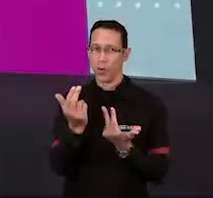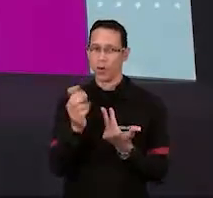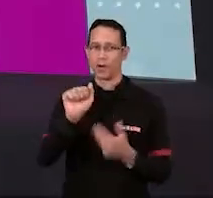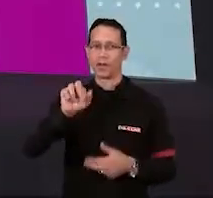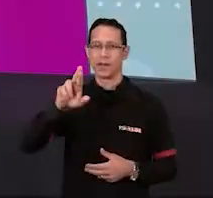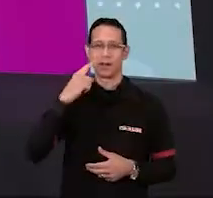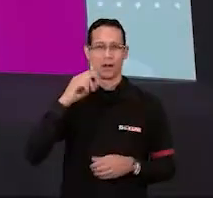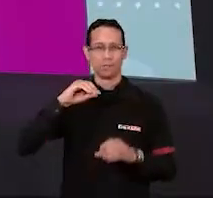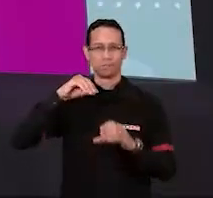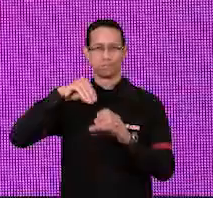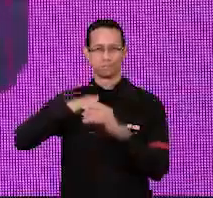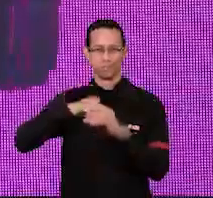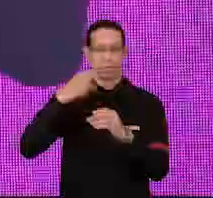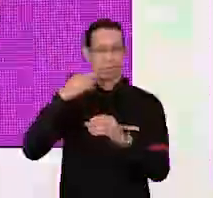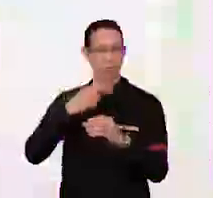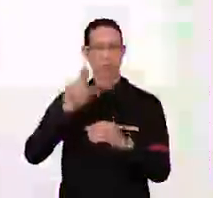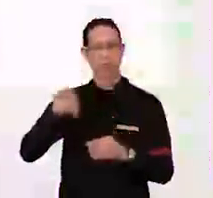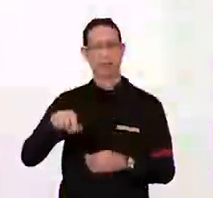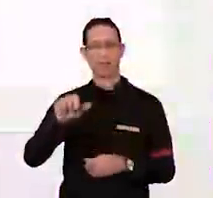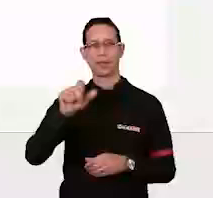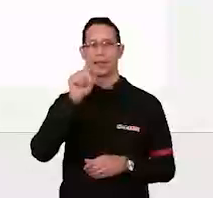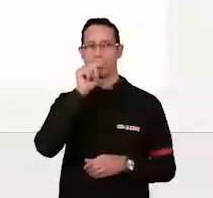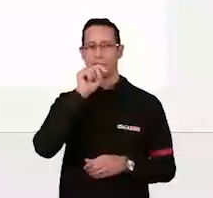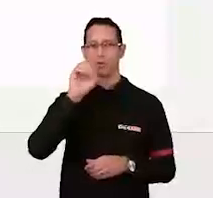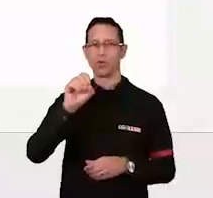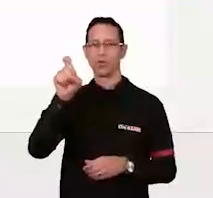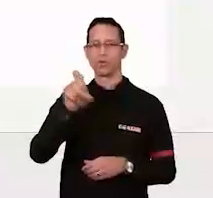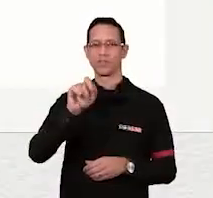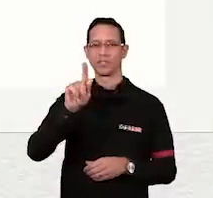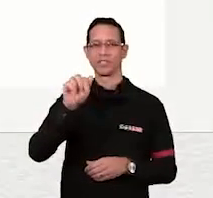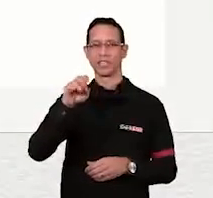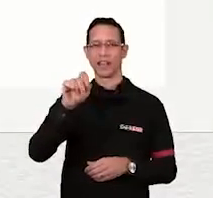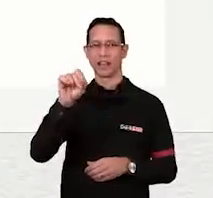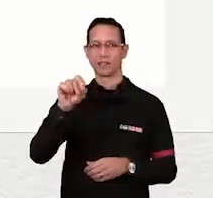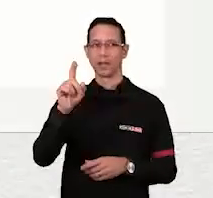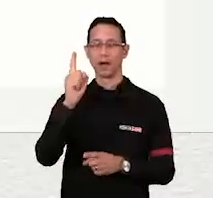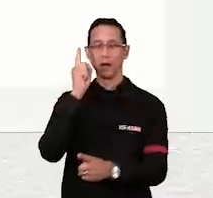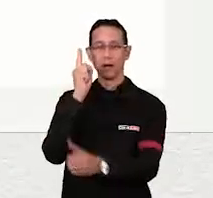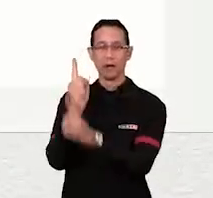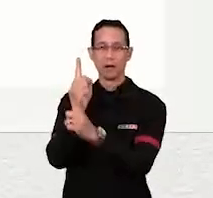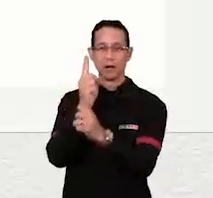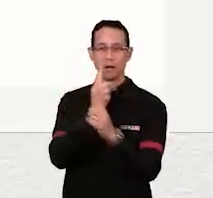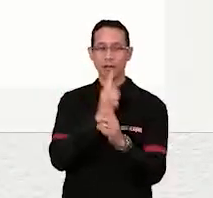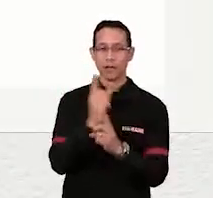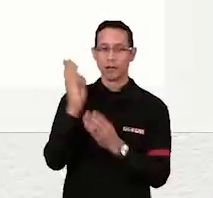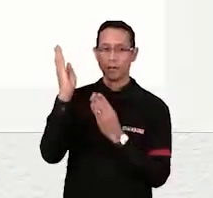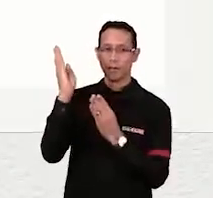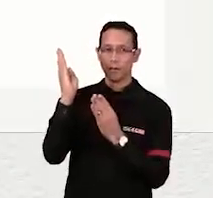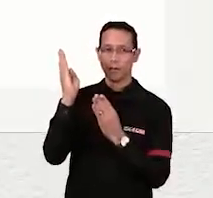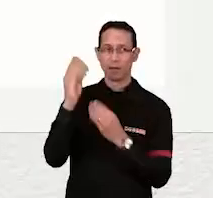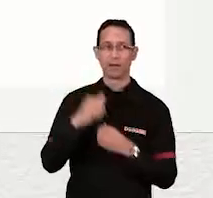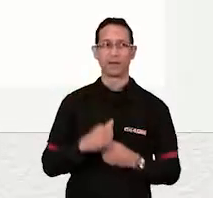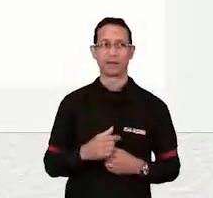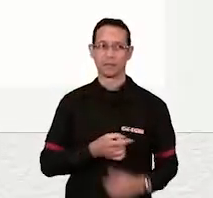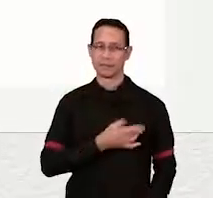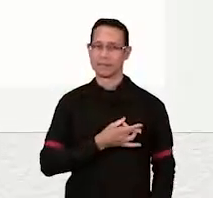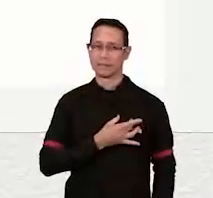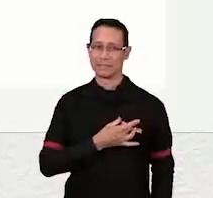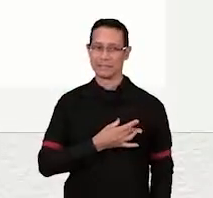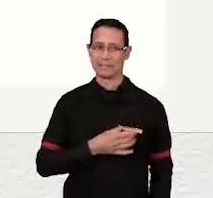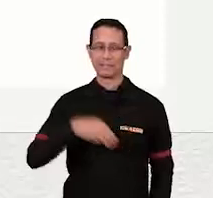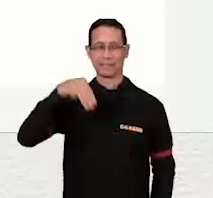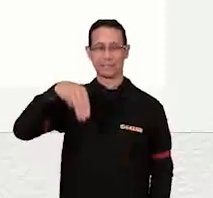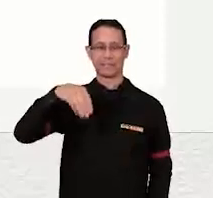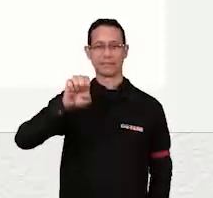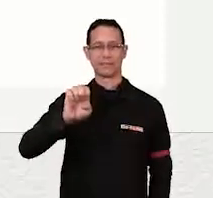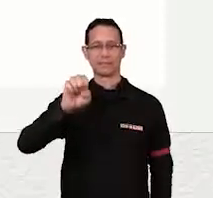aeração entupidos com água oxigenada. Eu abandonei esse procedimento, principalmente quando eu comecei a ver meningite e tudo, eu fiquei com um pouco de medo e